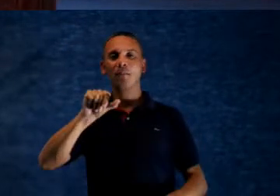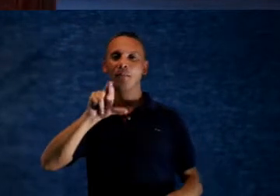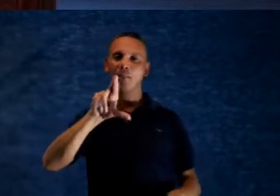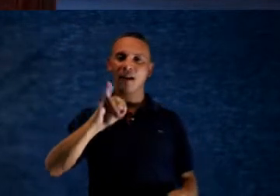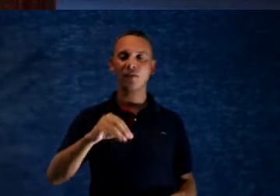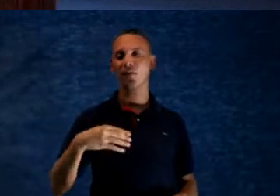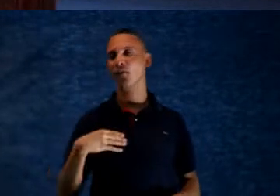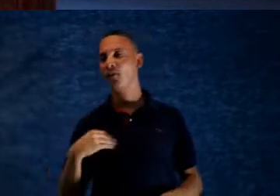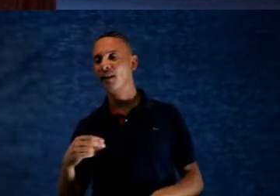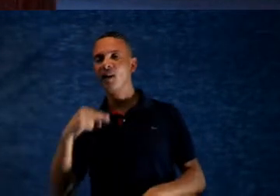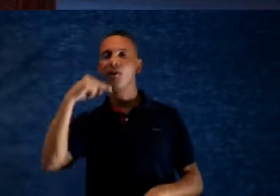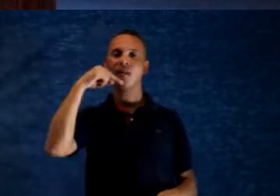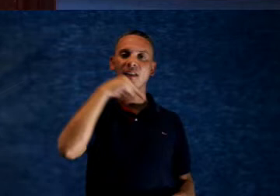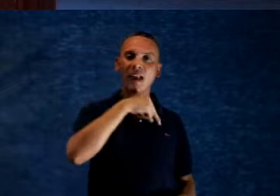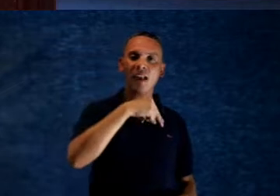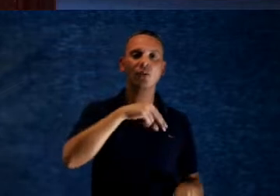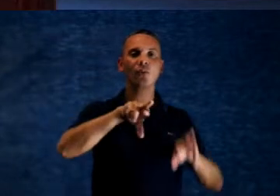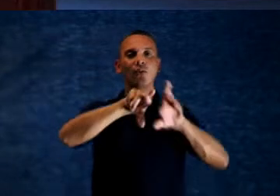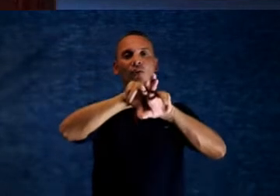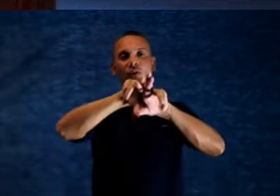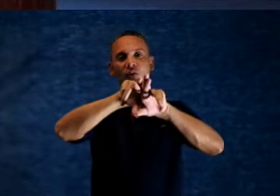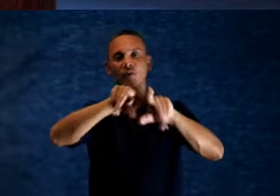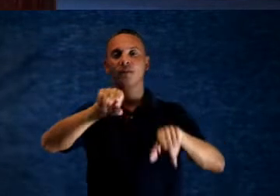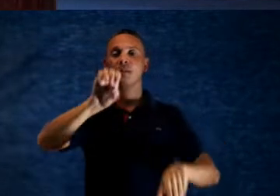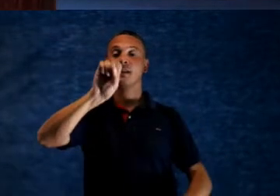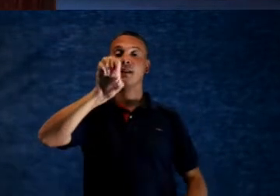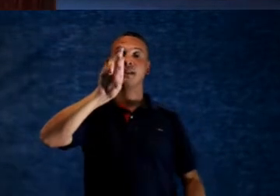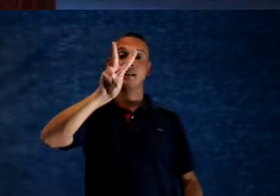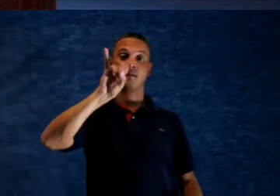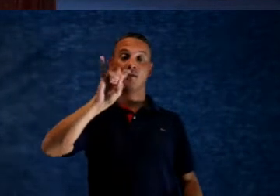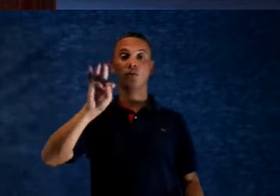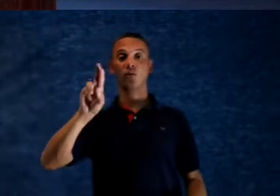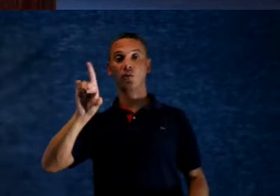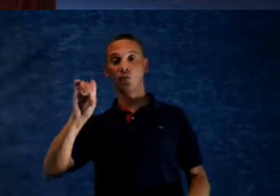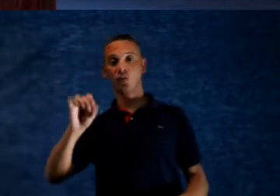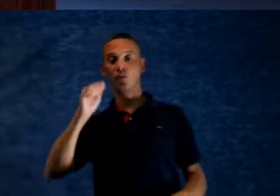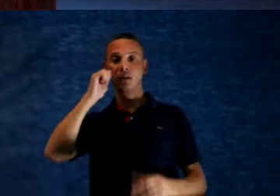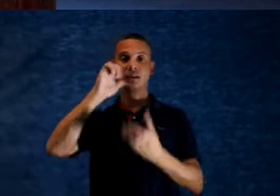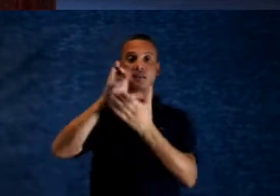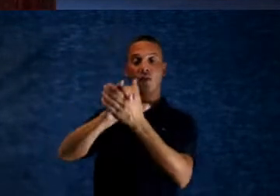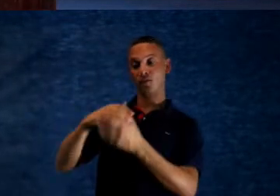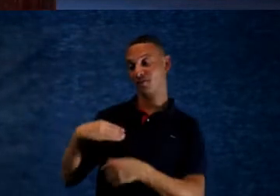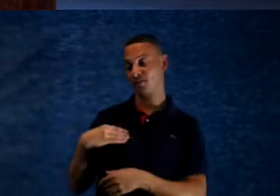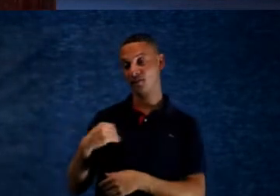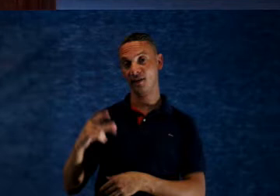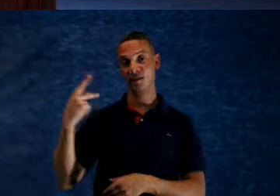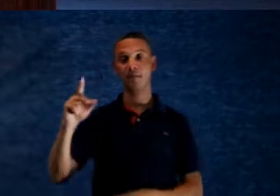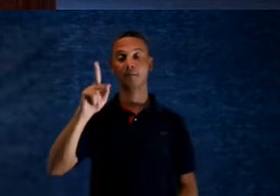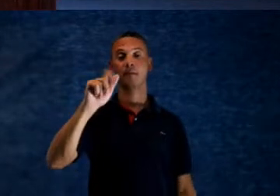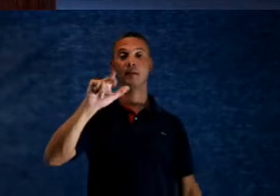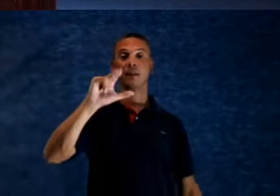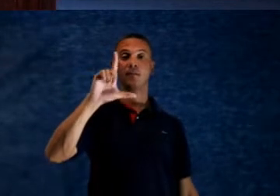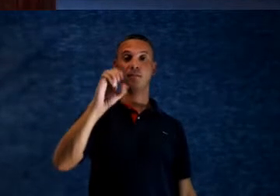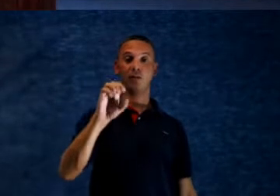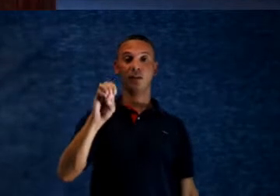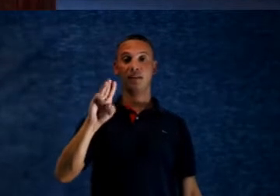queridos, Mário Lúcio, filhos, netos, Sérvio Túlio, esposa e